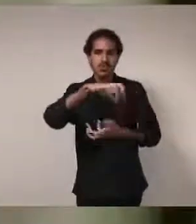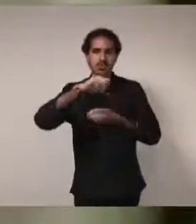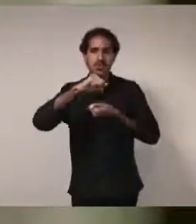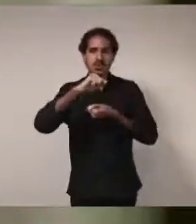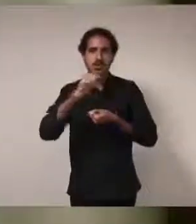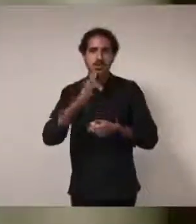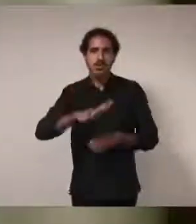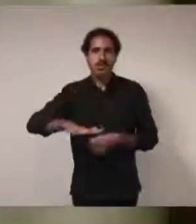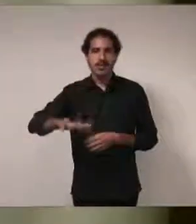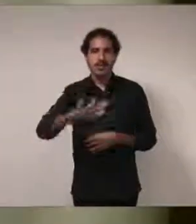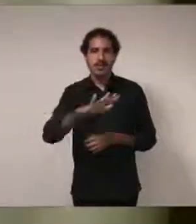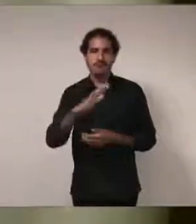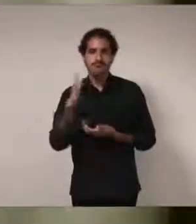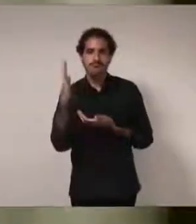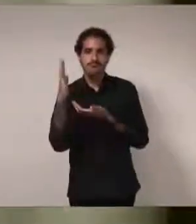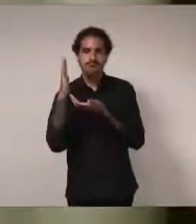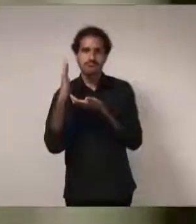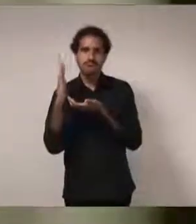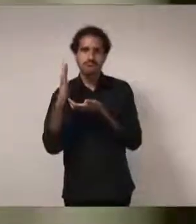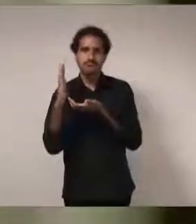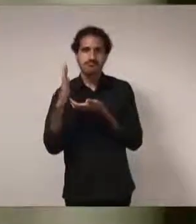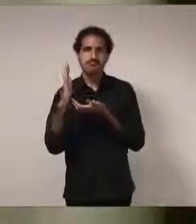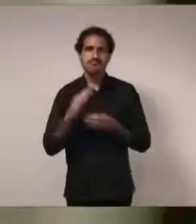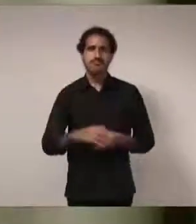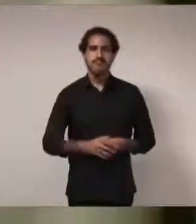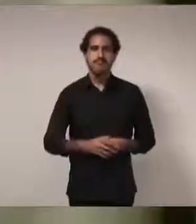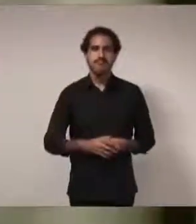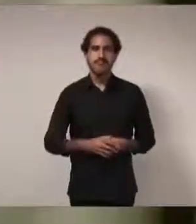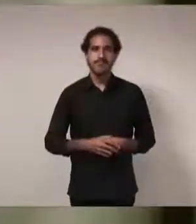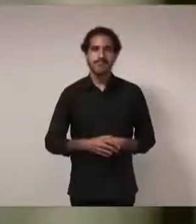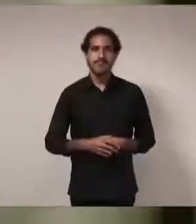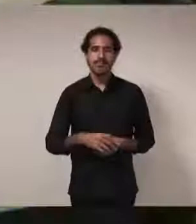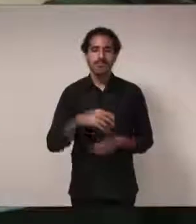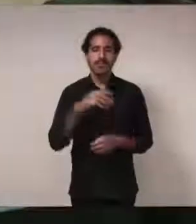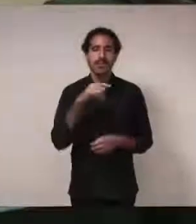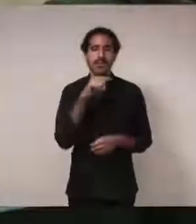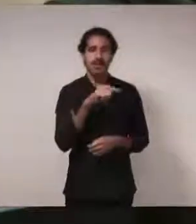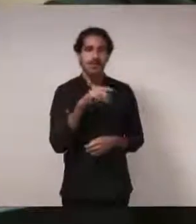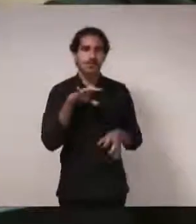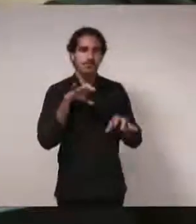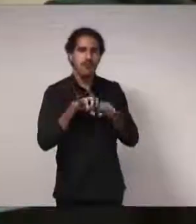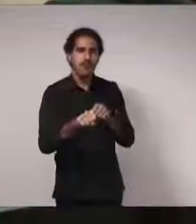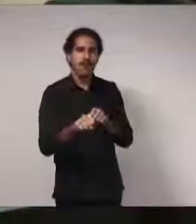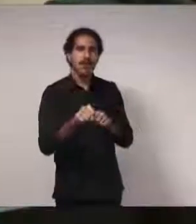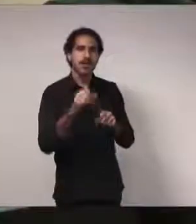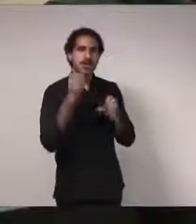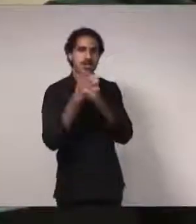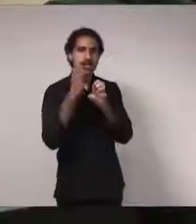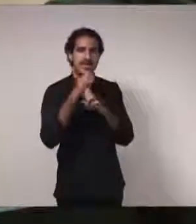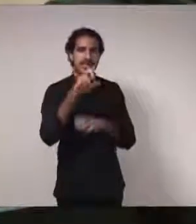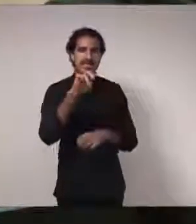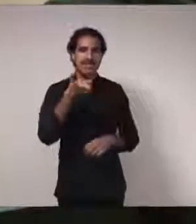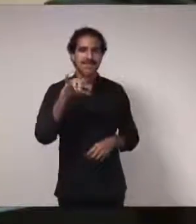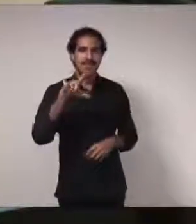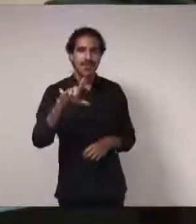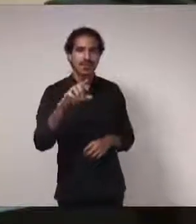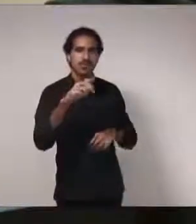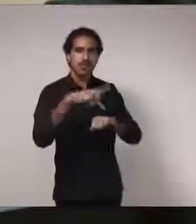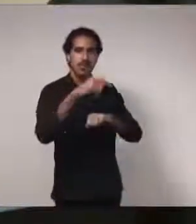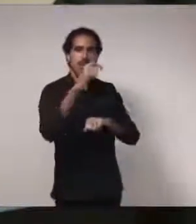dos Deputados. Paulo Zabô é engenheiro civil, especialista em engenharia